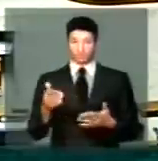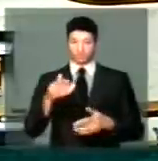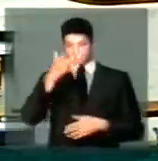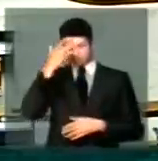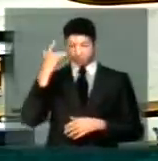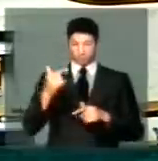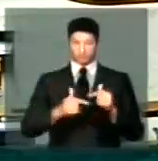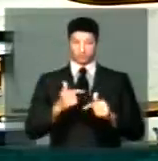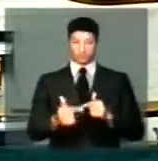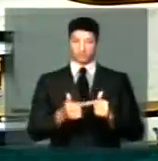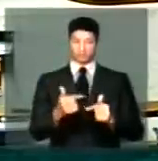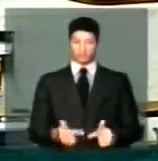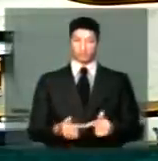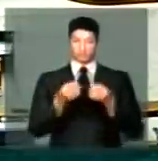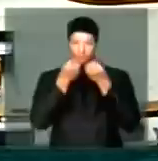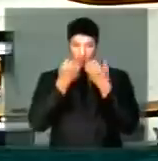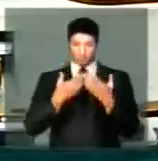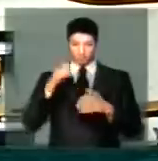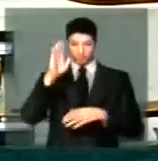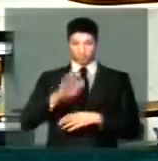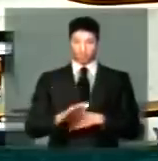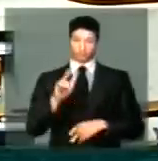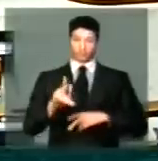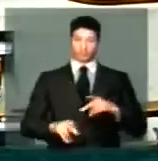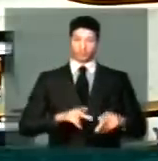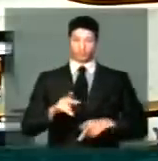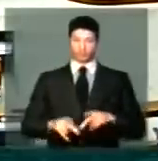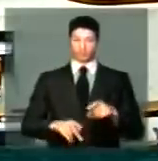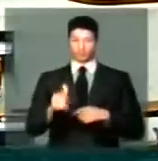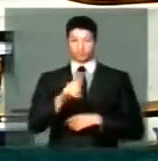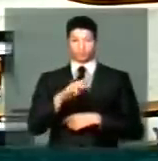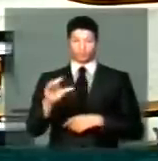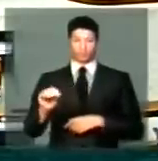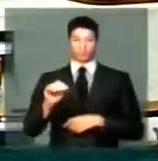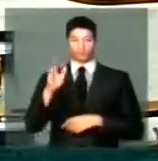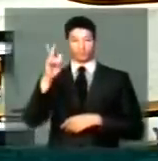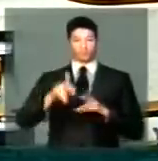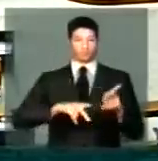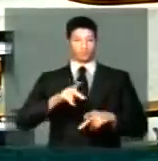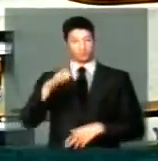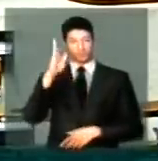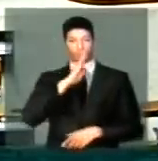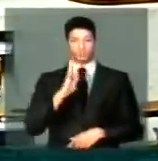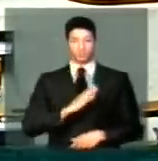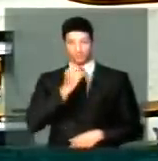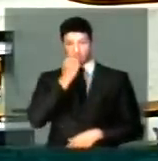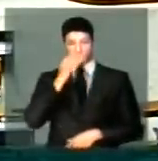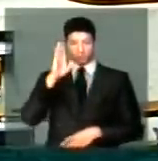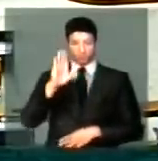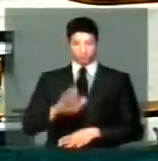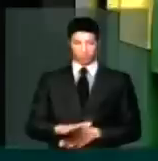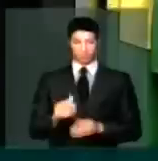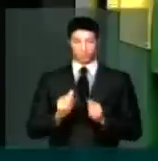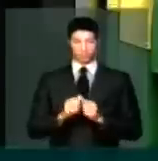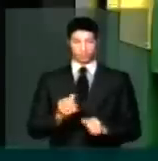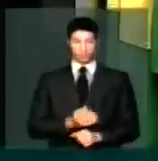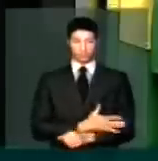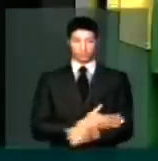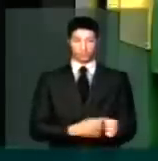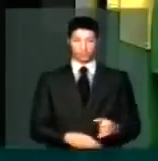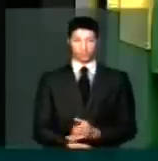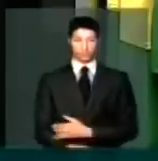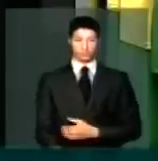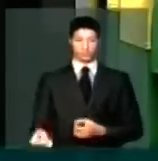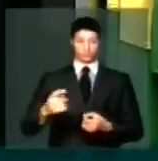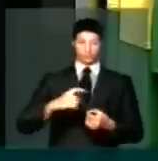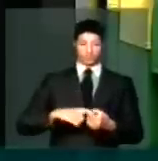senhores funcionários. Boa tarde, povo de Goiás. Boa tarde, povo do Brasil. É com muita emoção que eu retorno à